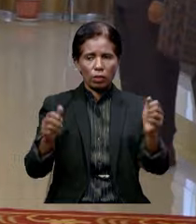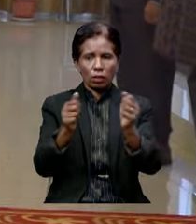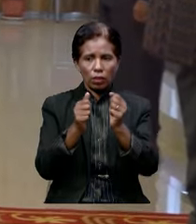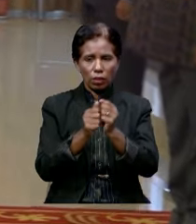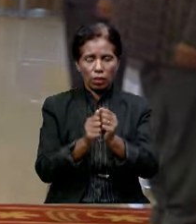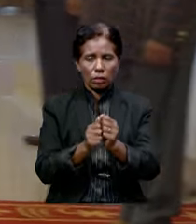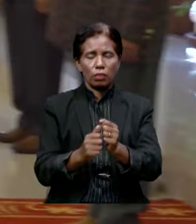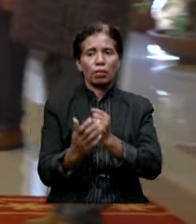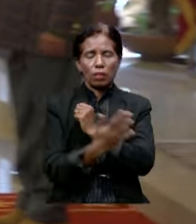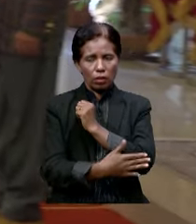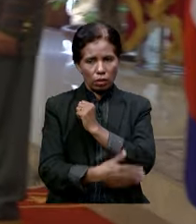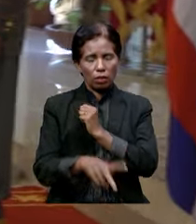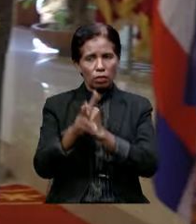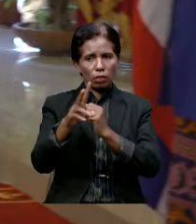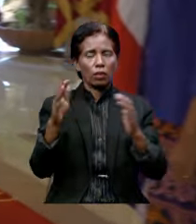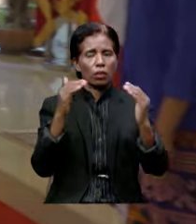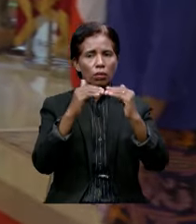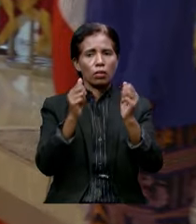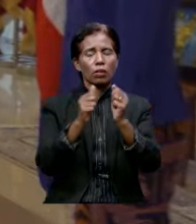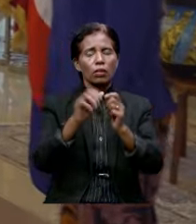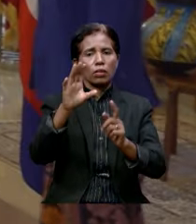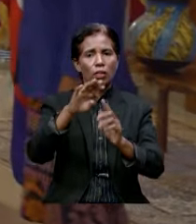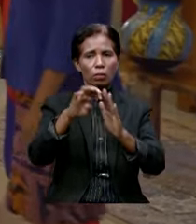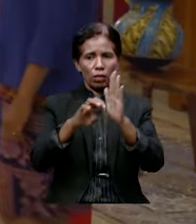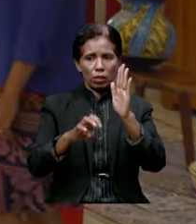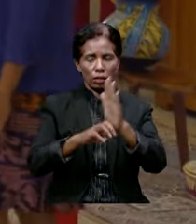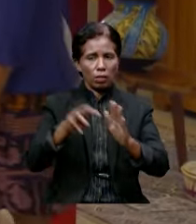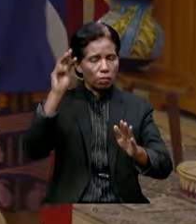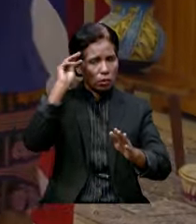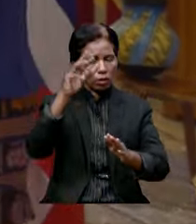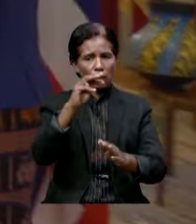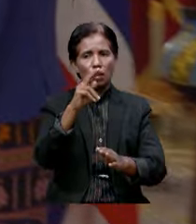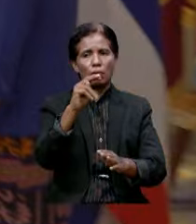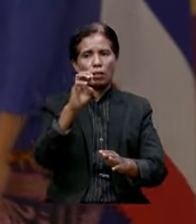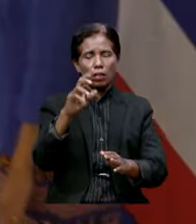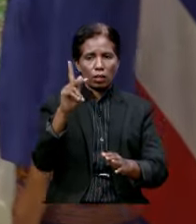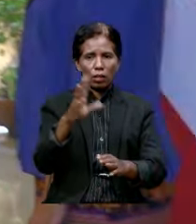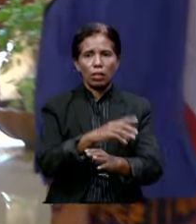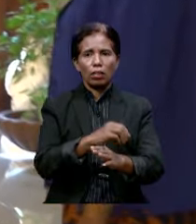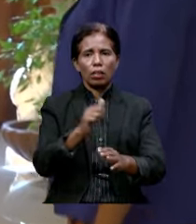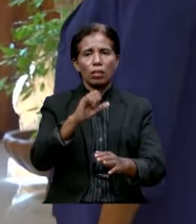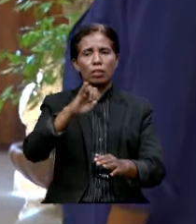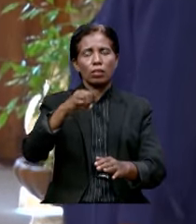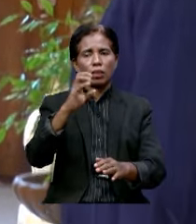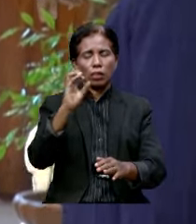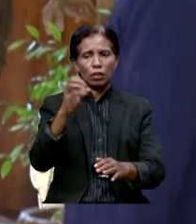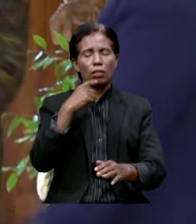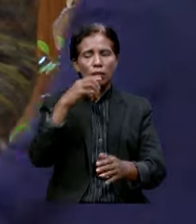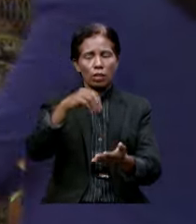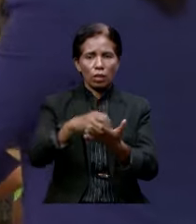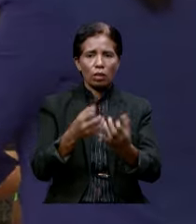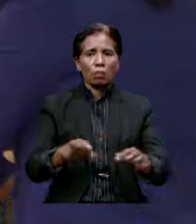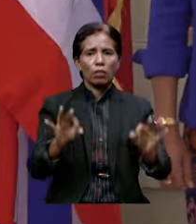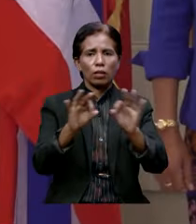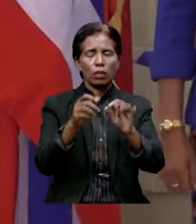entre Rairua. Arremata encontro ao ser fechado, o ministro Negócios Estrangeiros na Cooperação Interino, Azio Pereira, destaca a importância